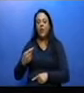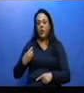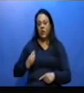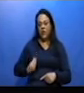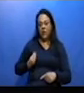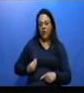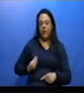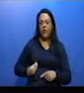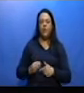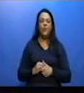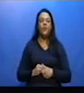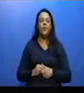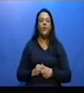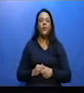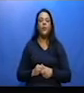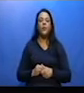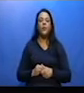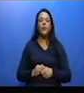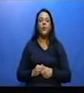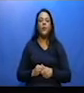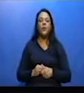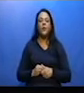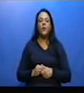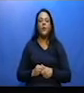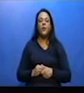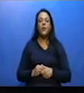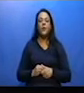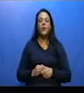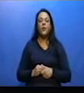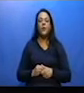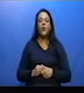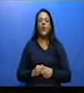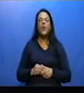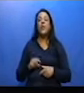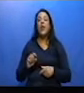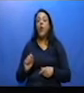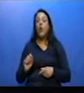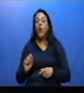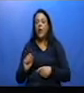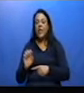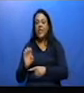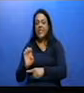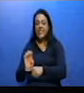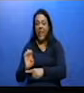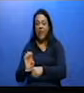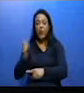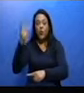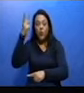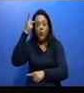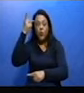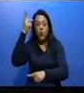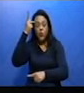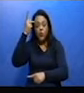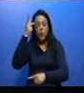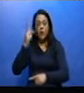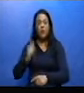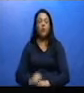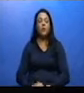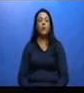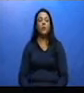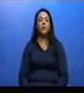Nós sabemos que essa pesquisa. Estado onde eu moro, estado de São Paulo.